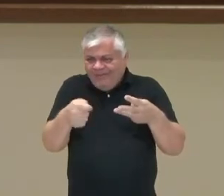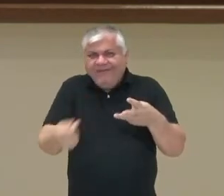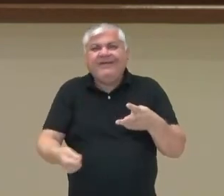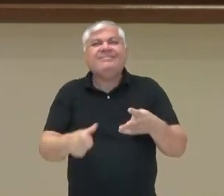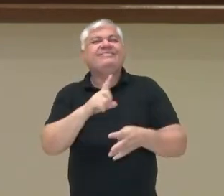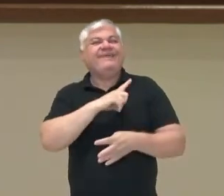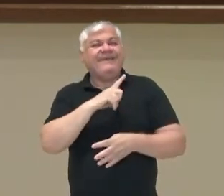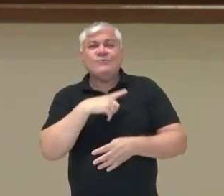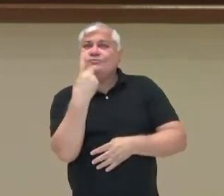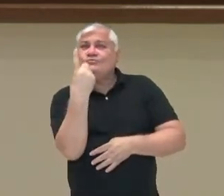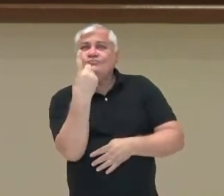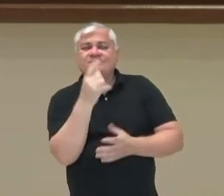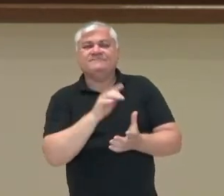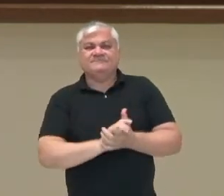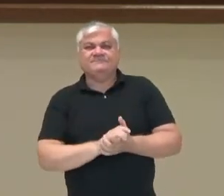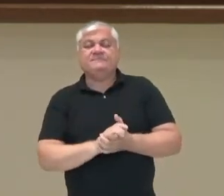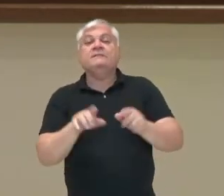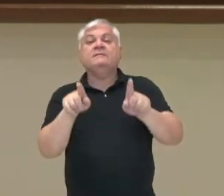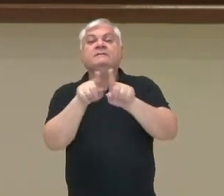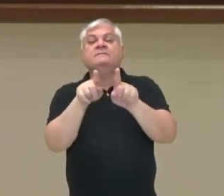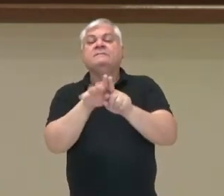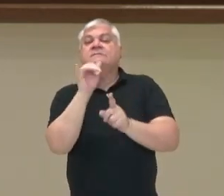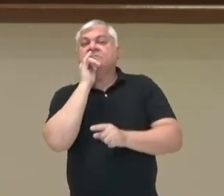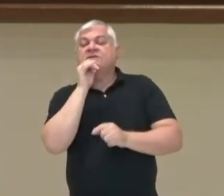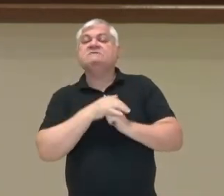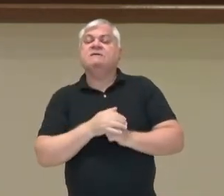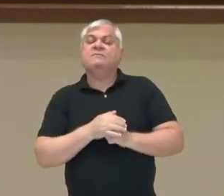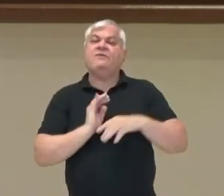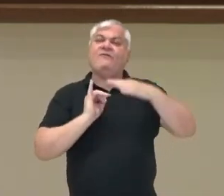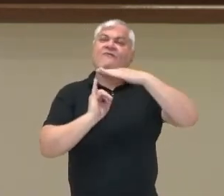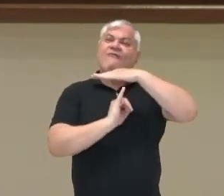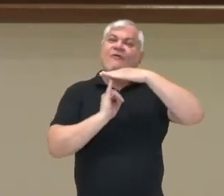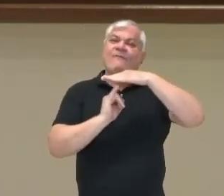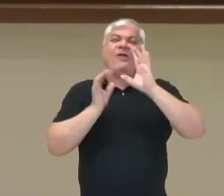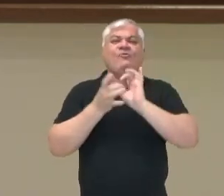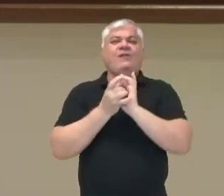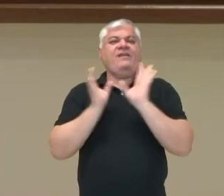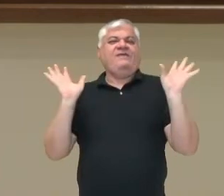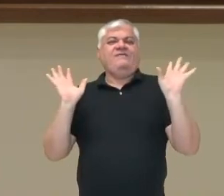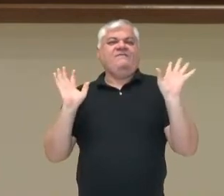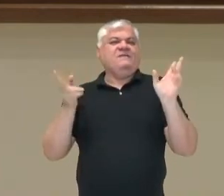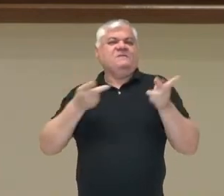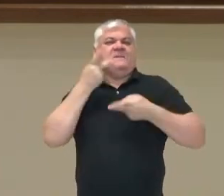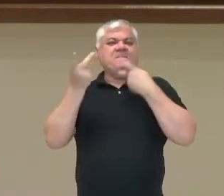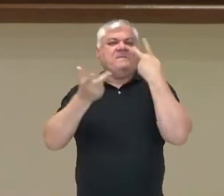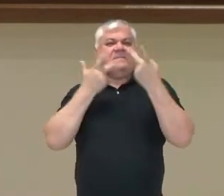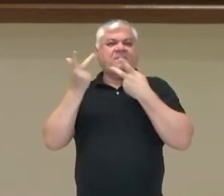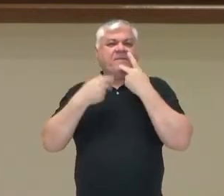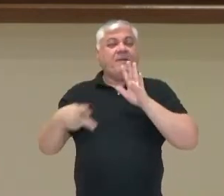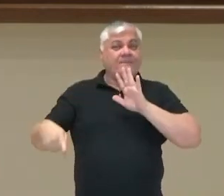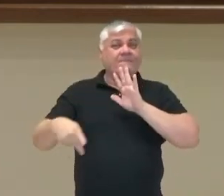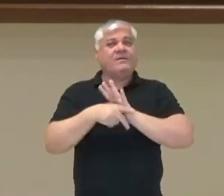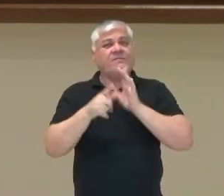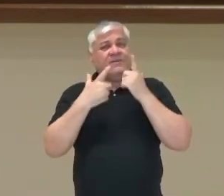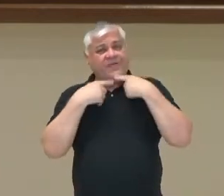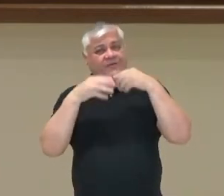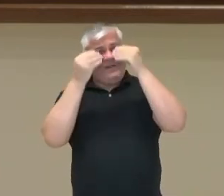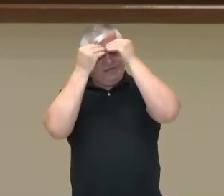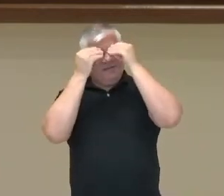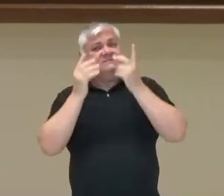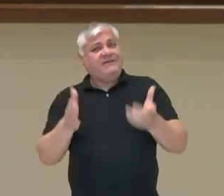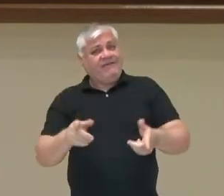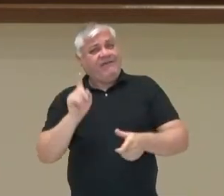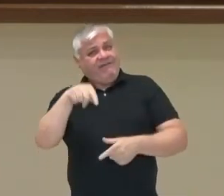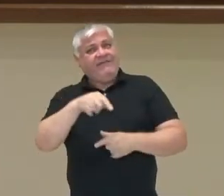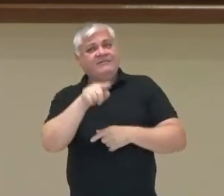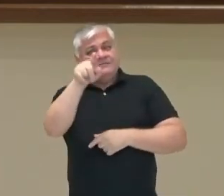também algumas questões da informalidade, né? Enfim, tudo isso faz parte da linguagem. Então, é importante que